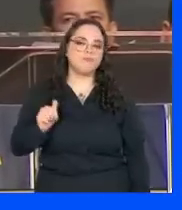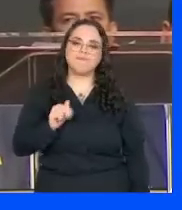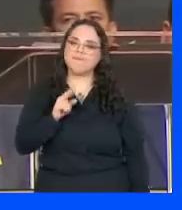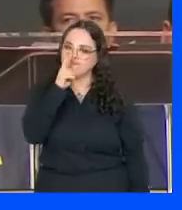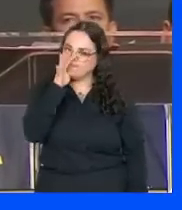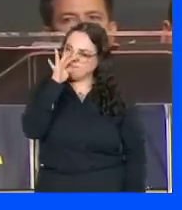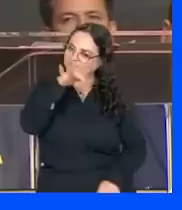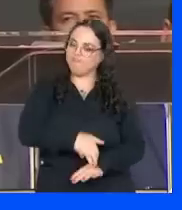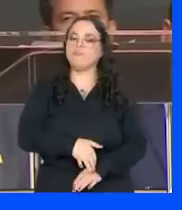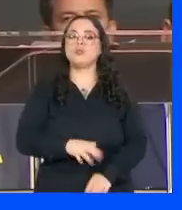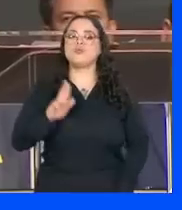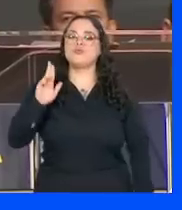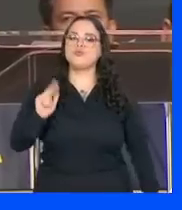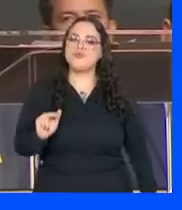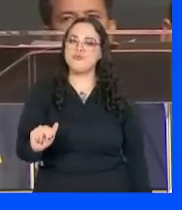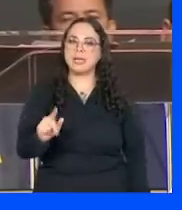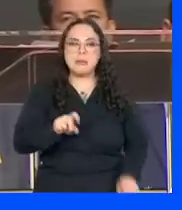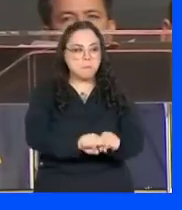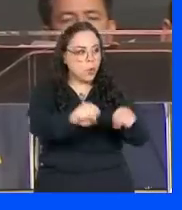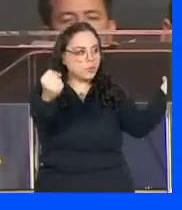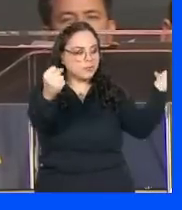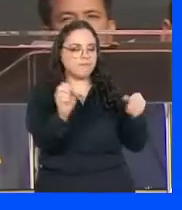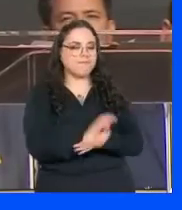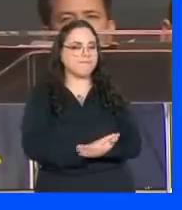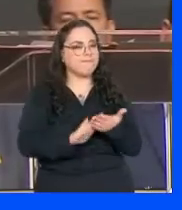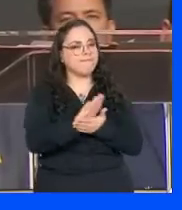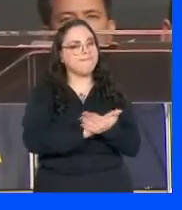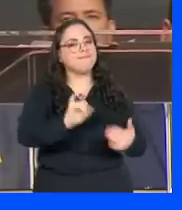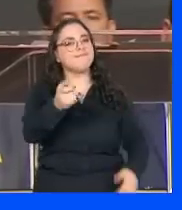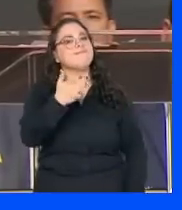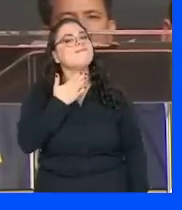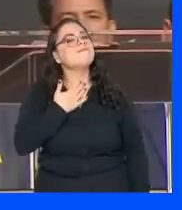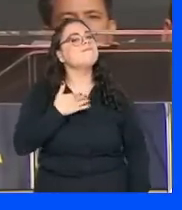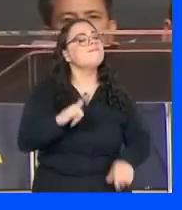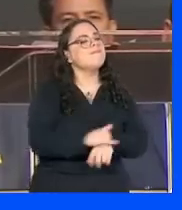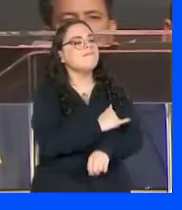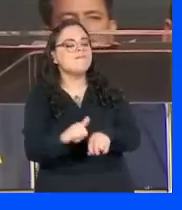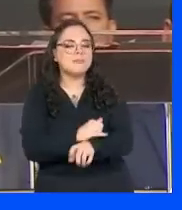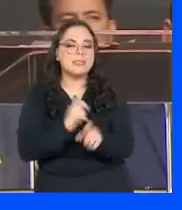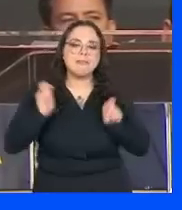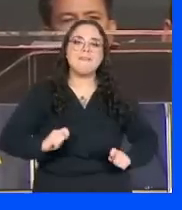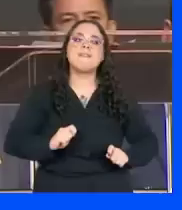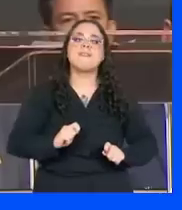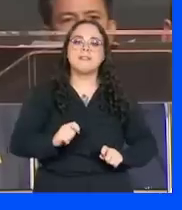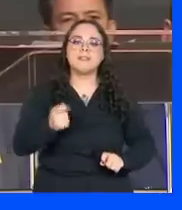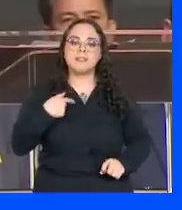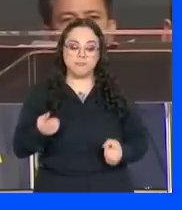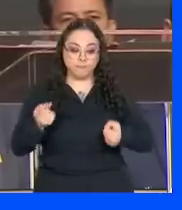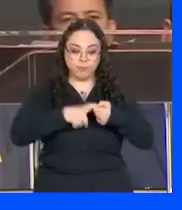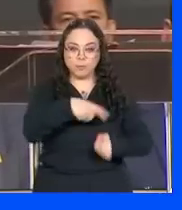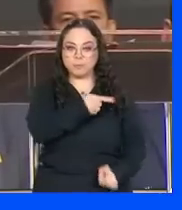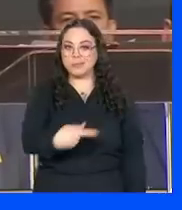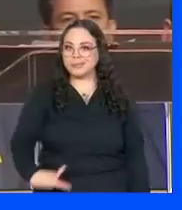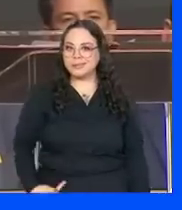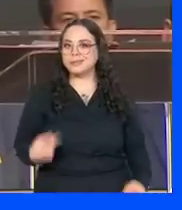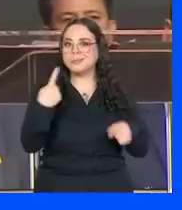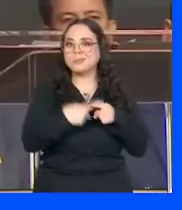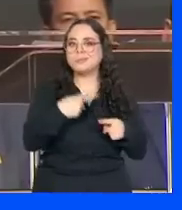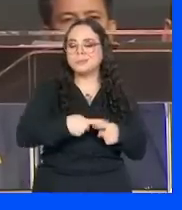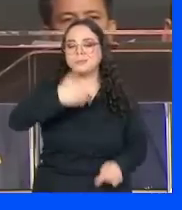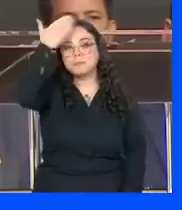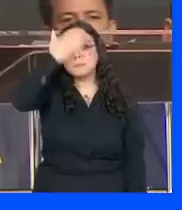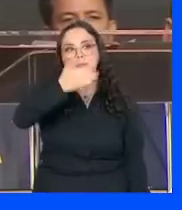nunca. Não existe nada impossível quando a gente tem vontade de fazer. E eu voltei à presidência da República